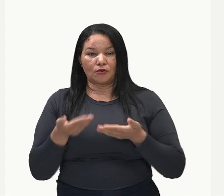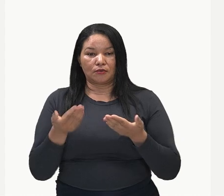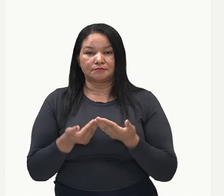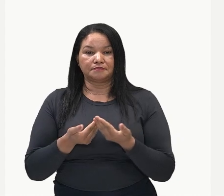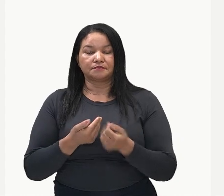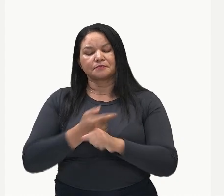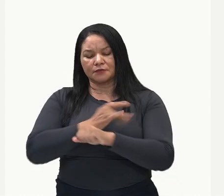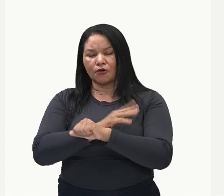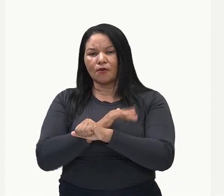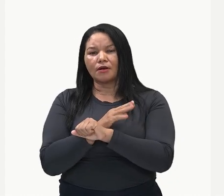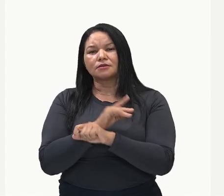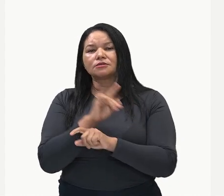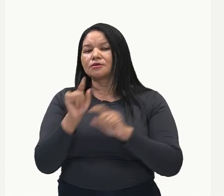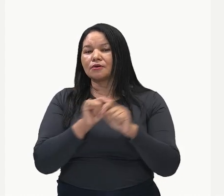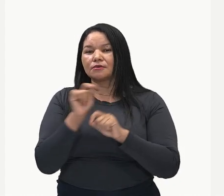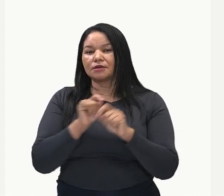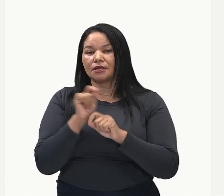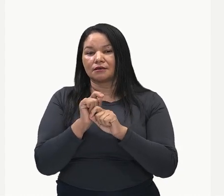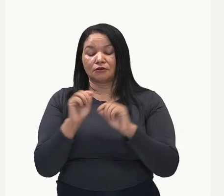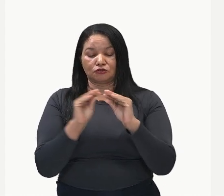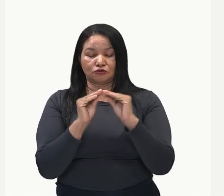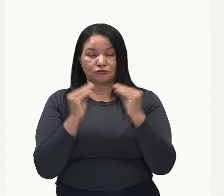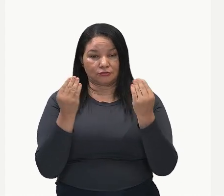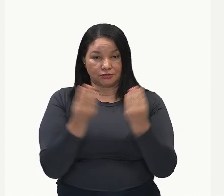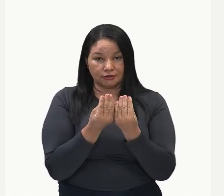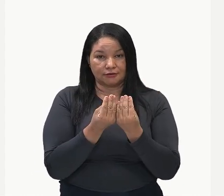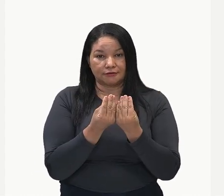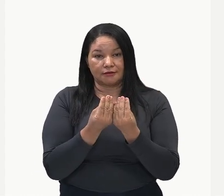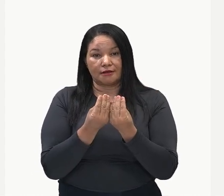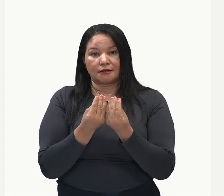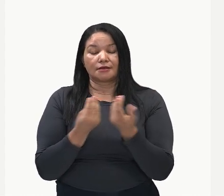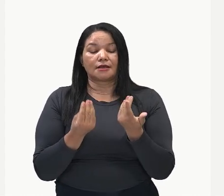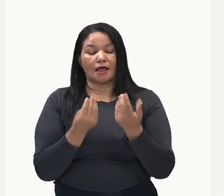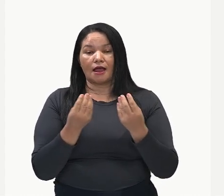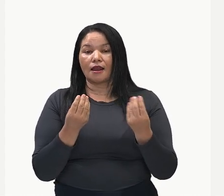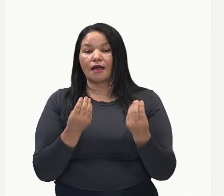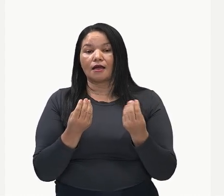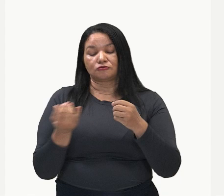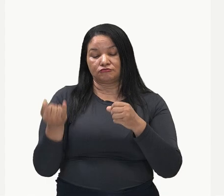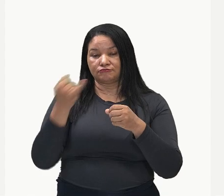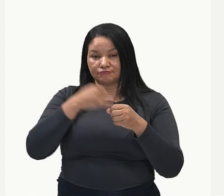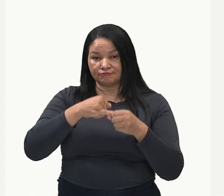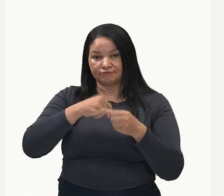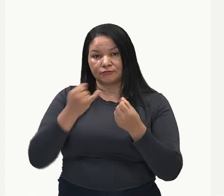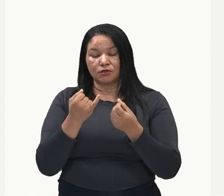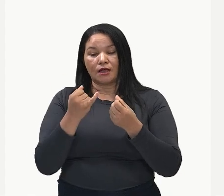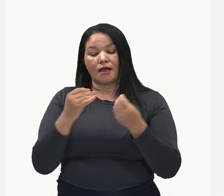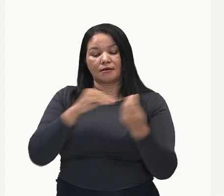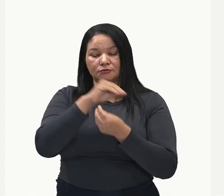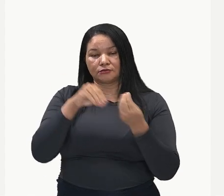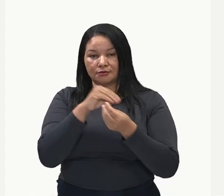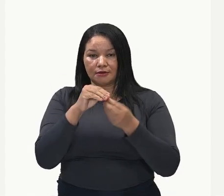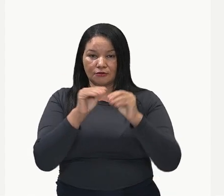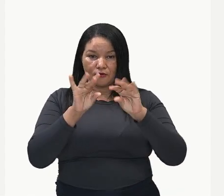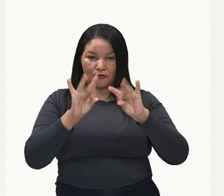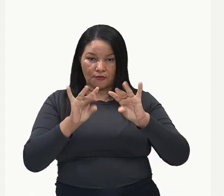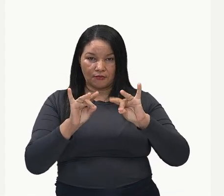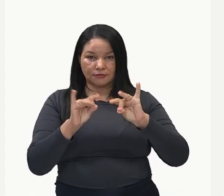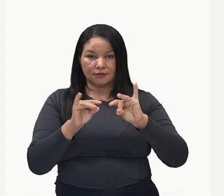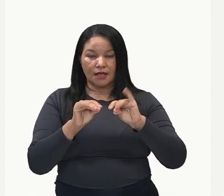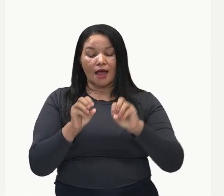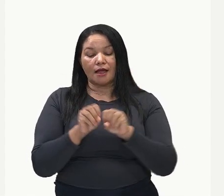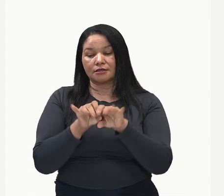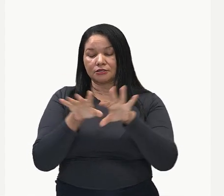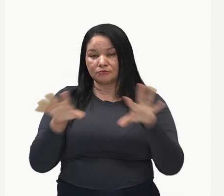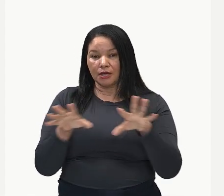ácidos. Os ácidos são substâncias que sofrem ionização na água, liberando como cátions